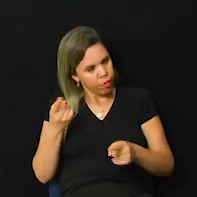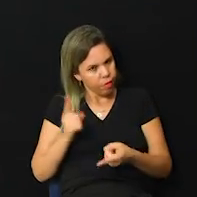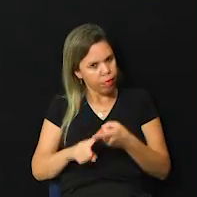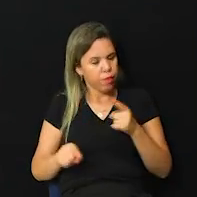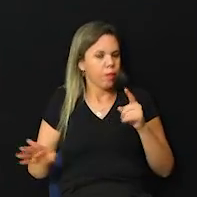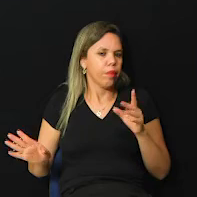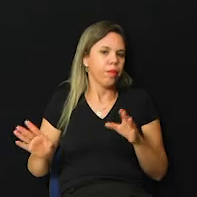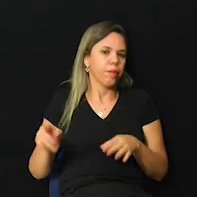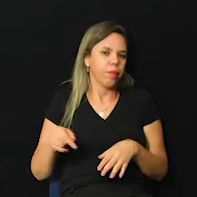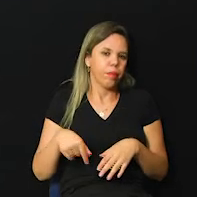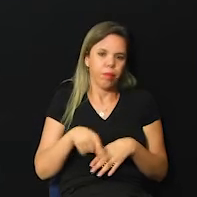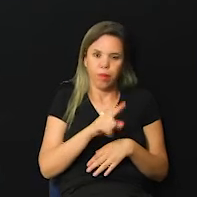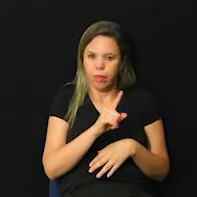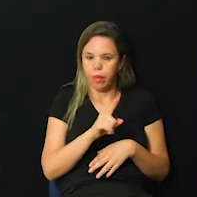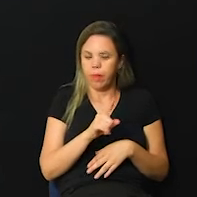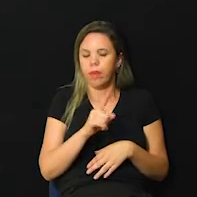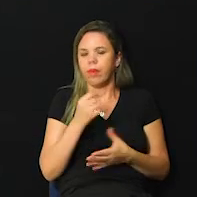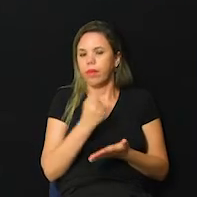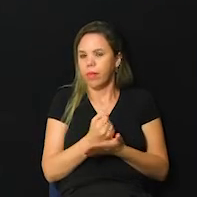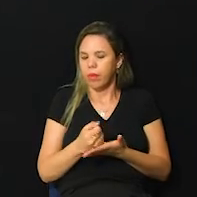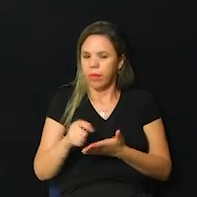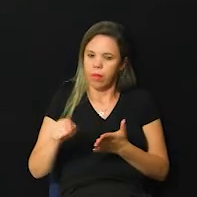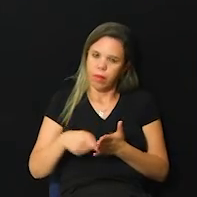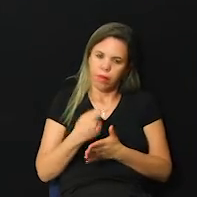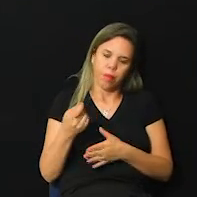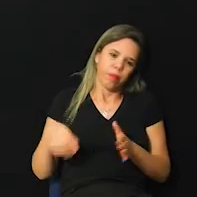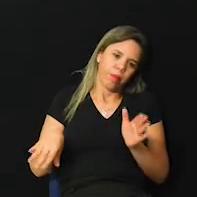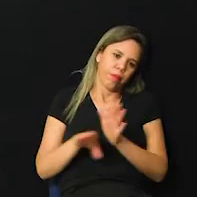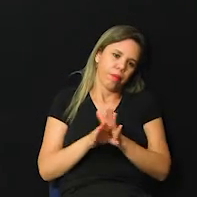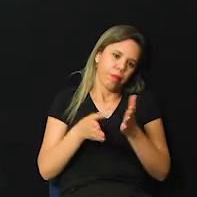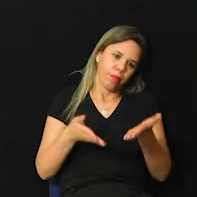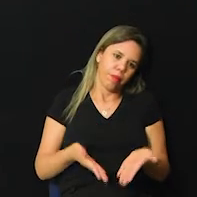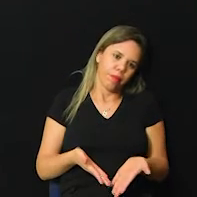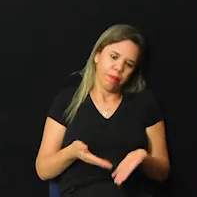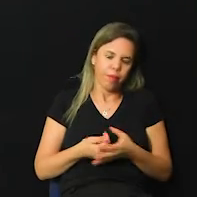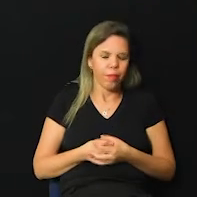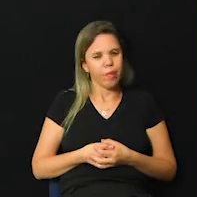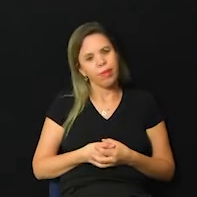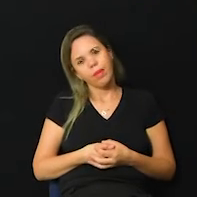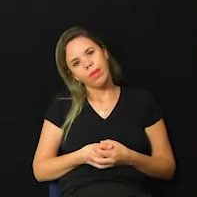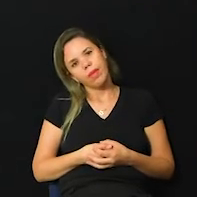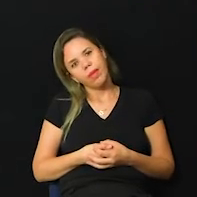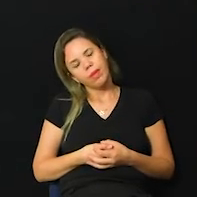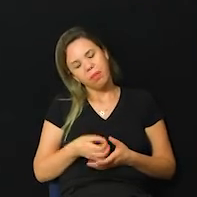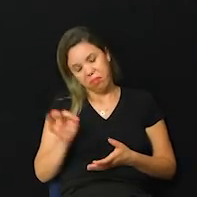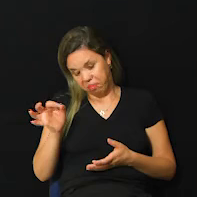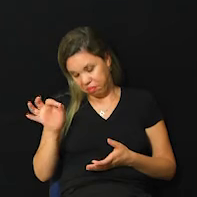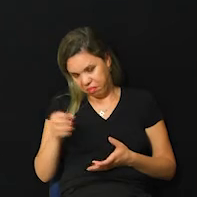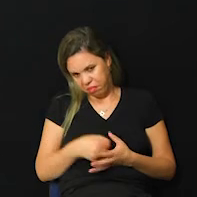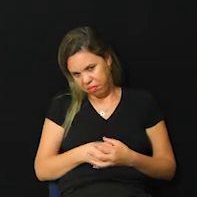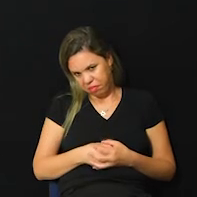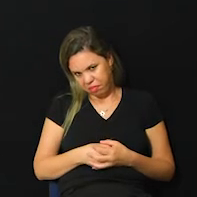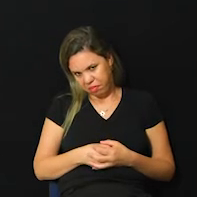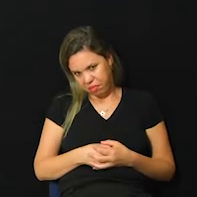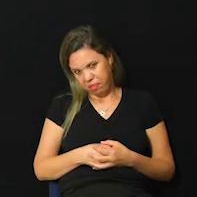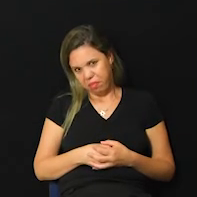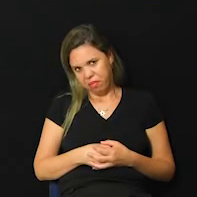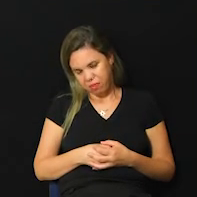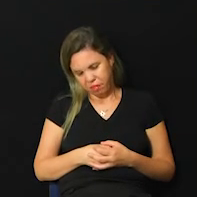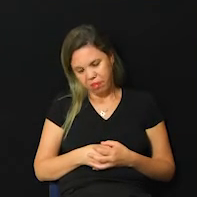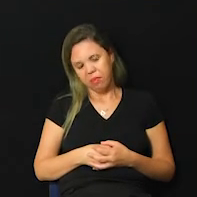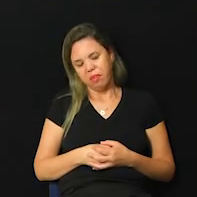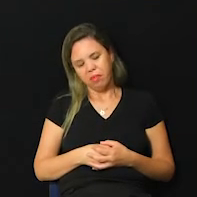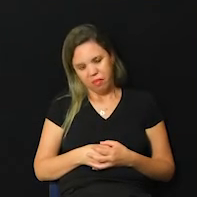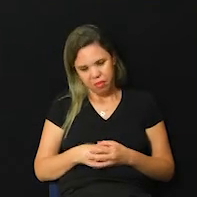festa aí você vai te o risco e vem deu para entender e eu